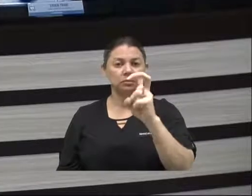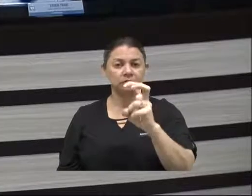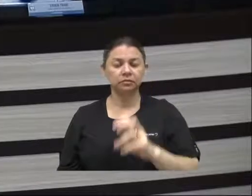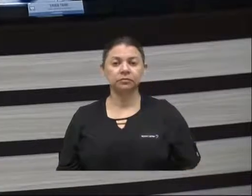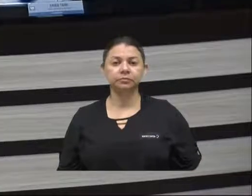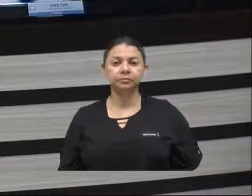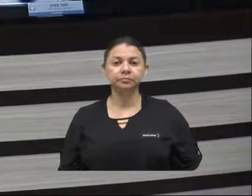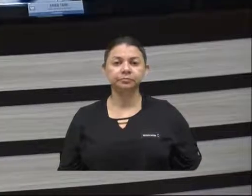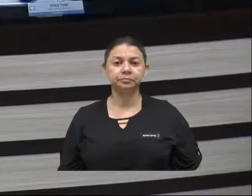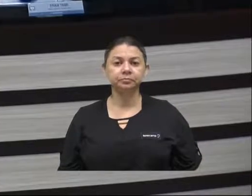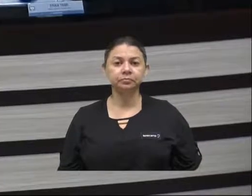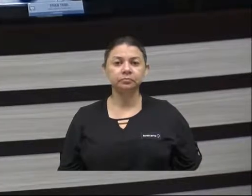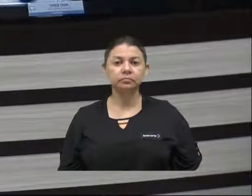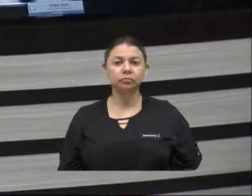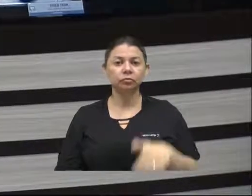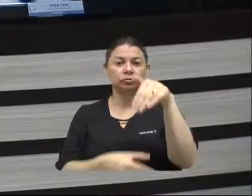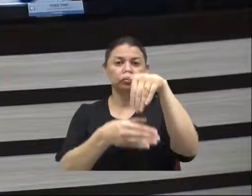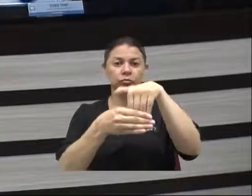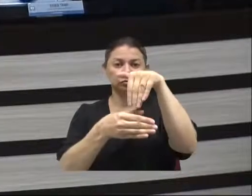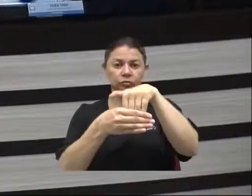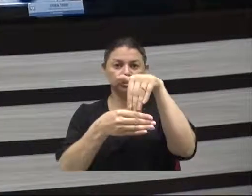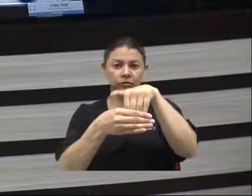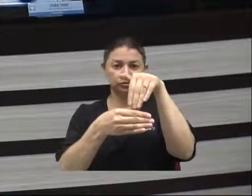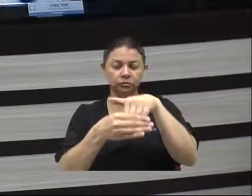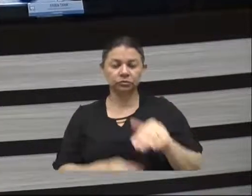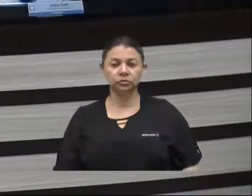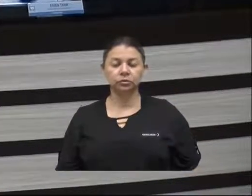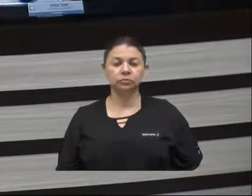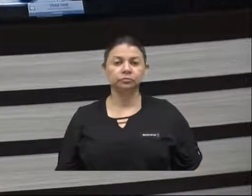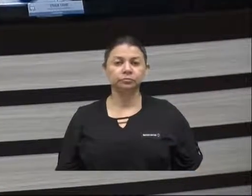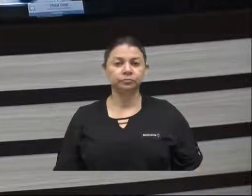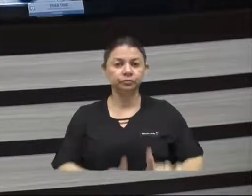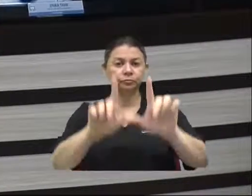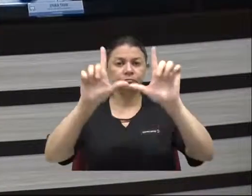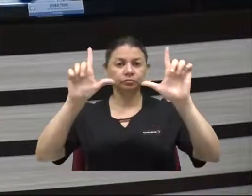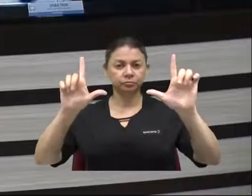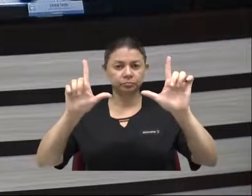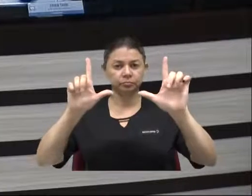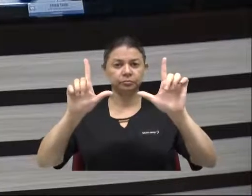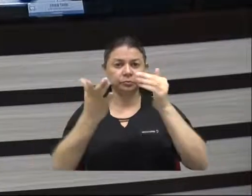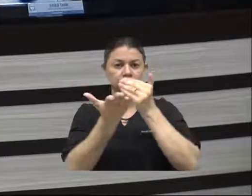265 vai à votação. E o painel de votação, senhores vereadores, está aberto.